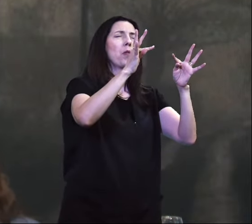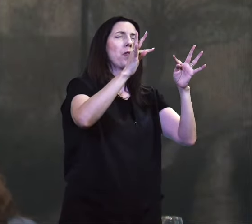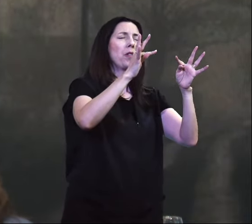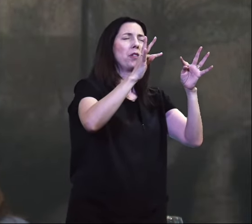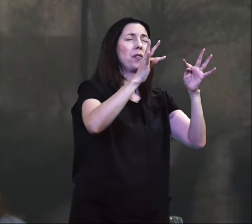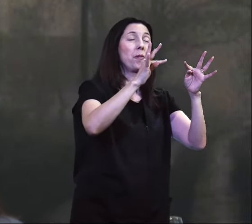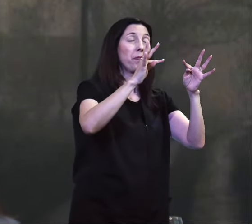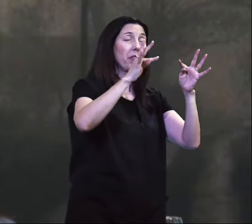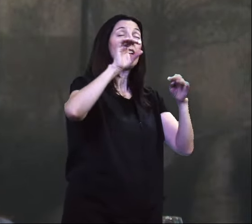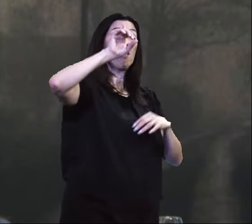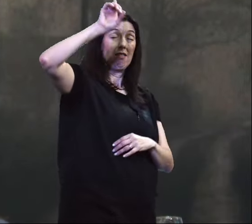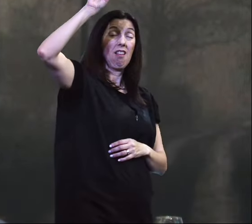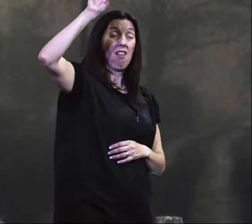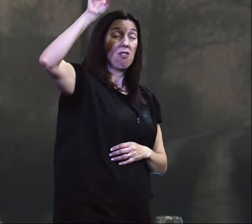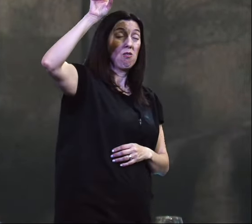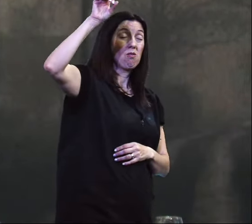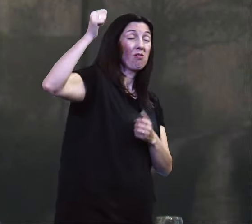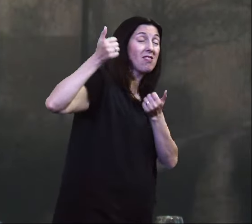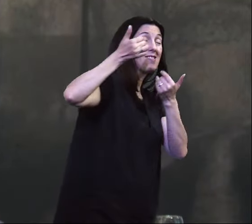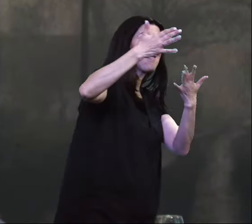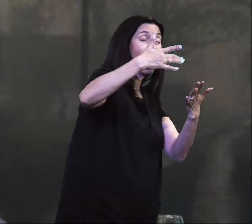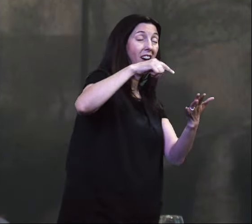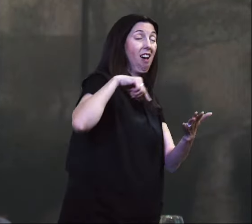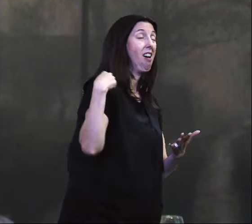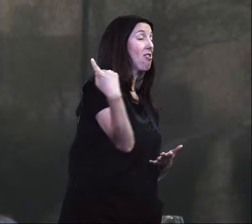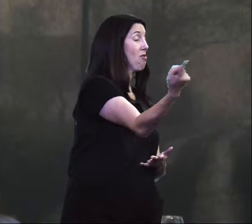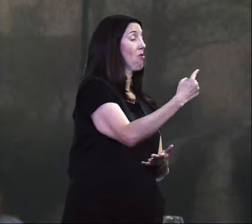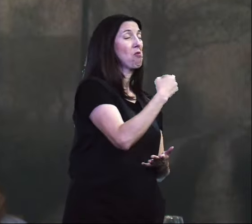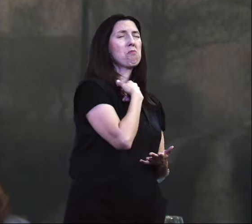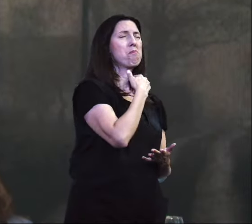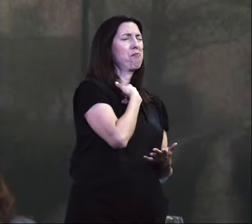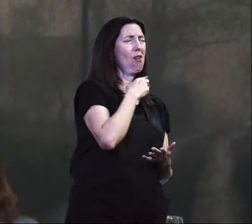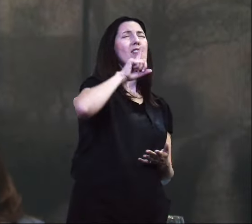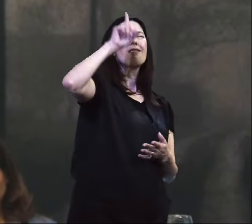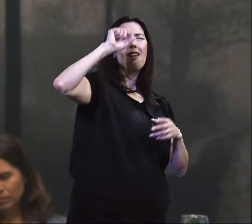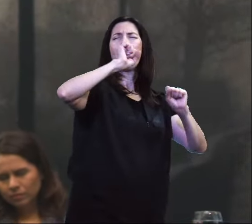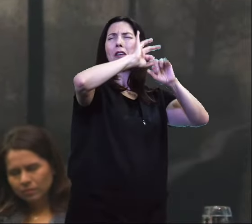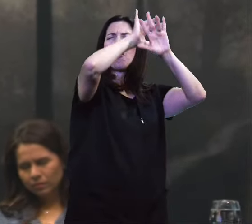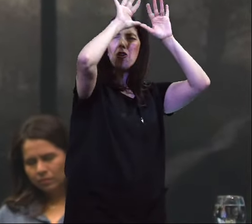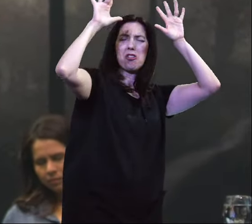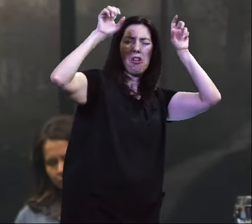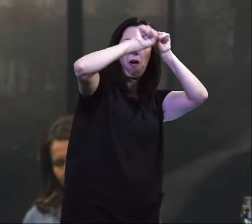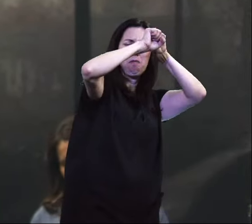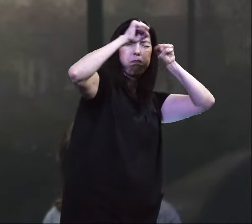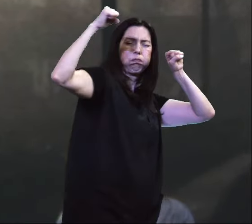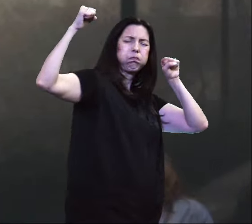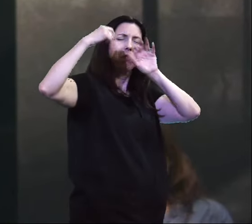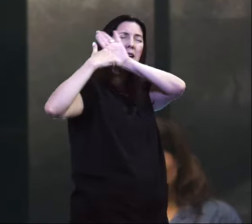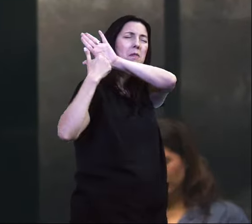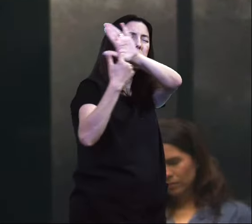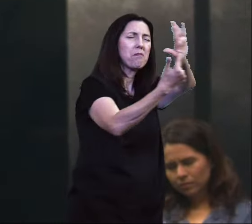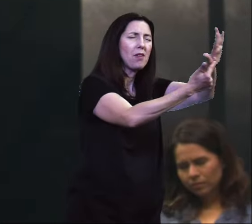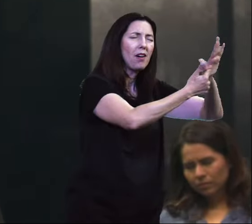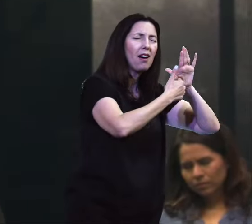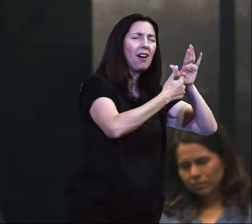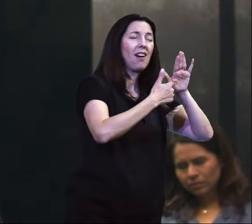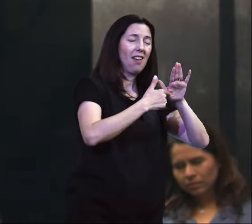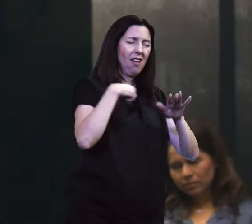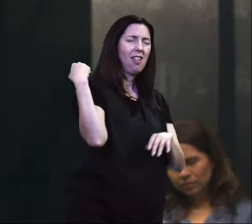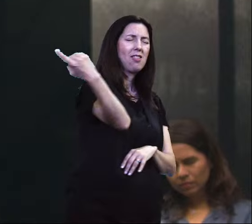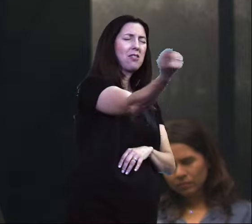que não podemos fazer, manifesta a tua glória e a tua grandeza entre nós.